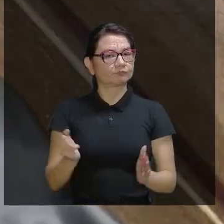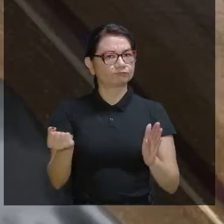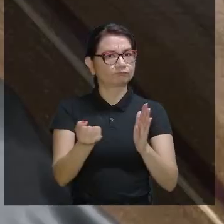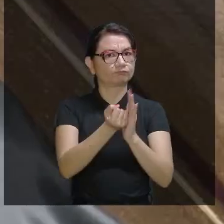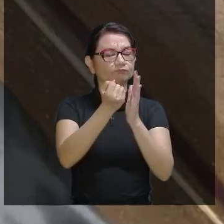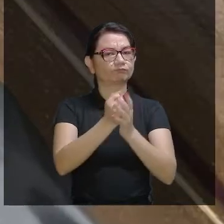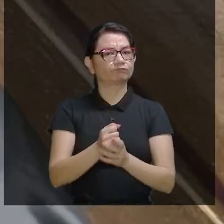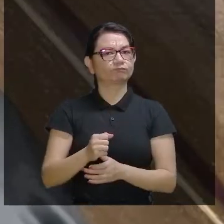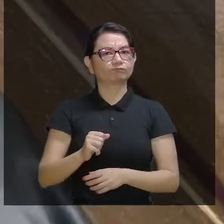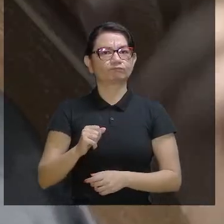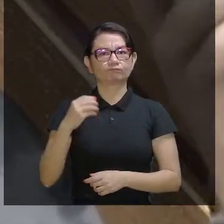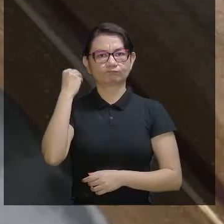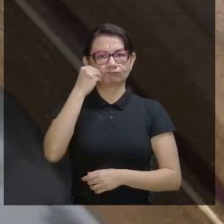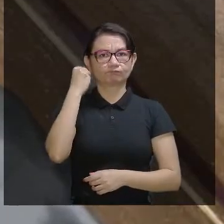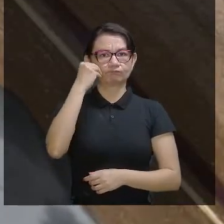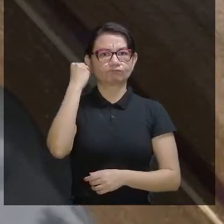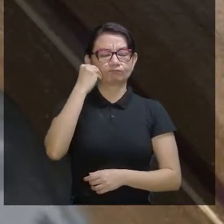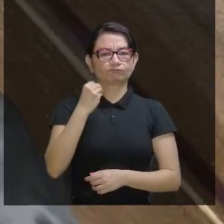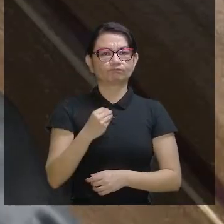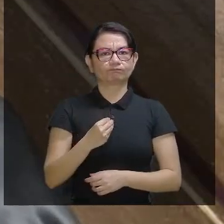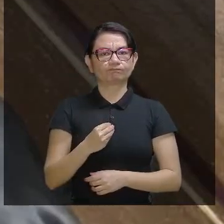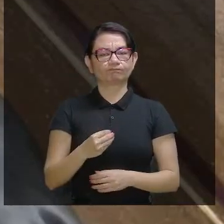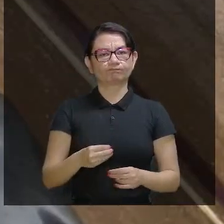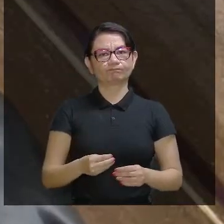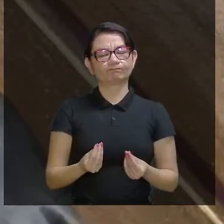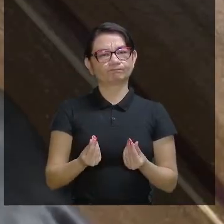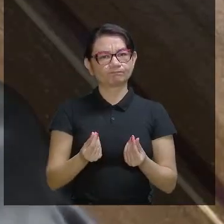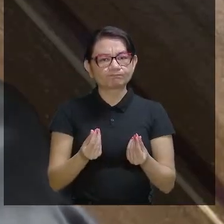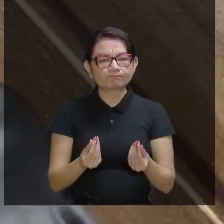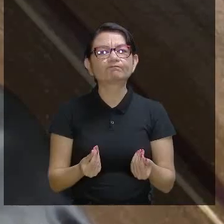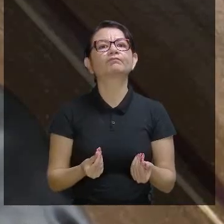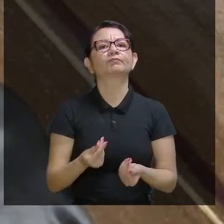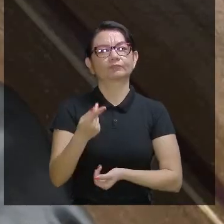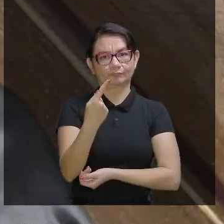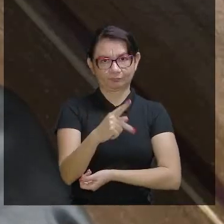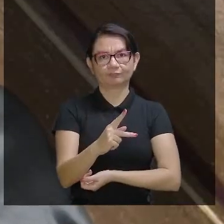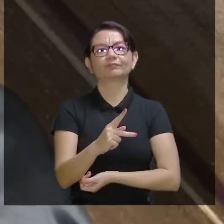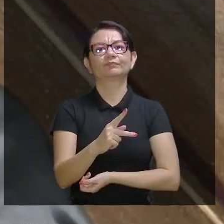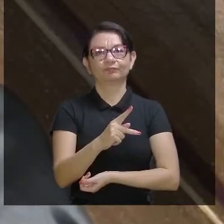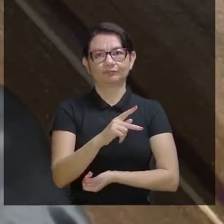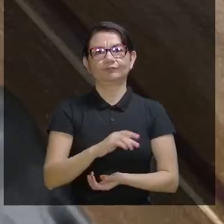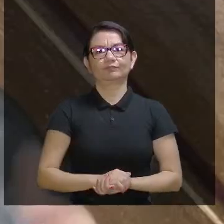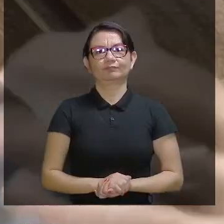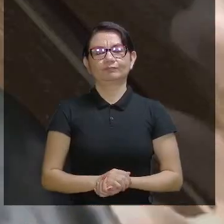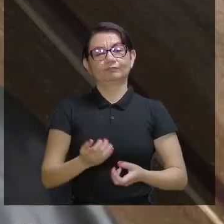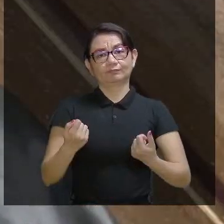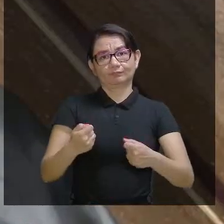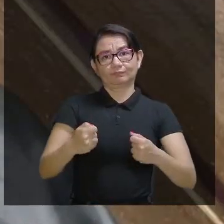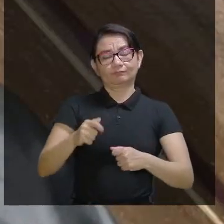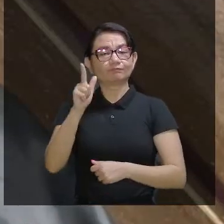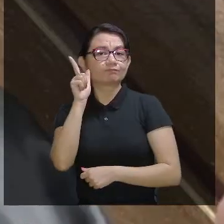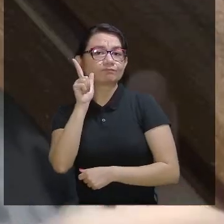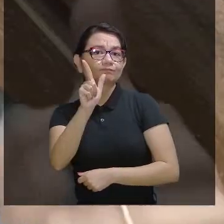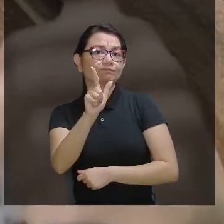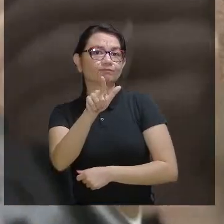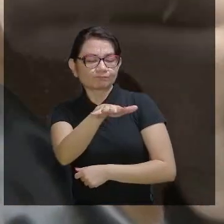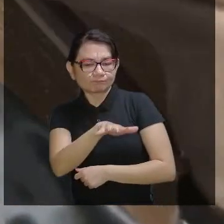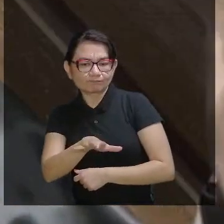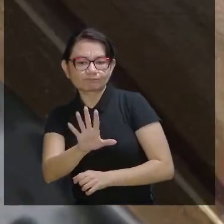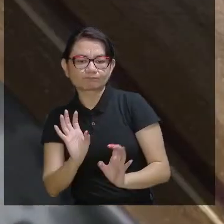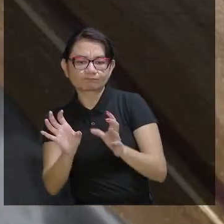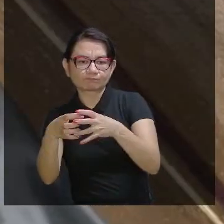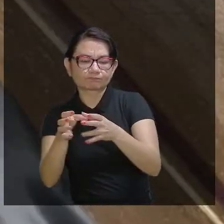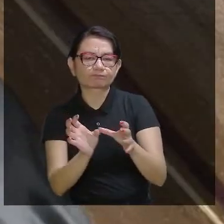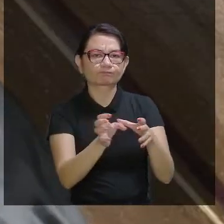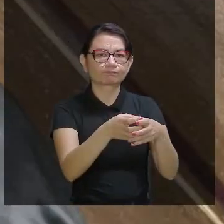de uma experiência de Vossa Excelência, de uma sensibilidade de Vossa Excelência, quanto à necessidade de alcançarmos o público e